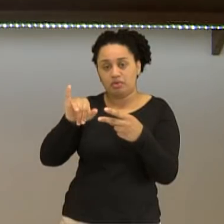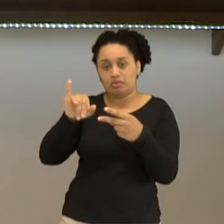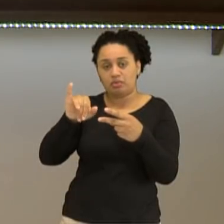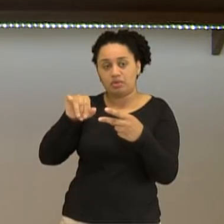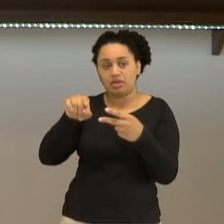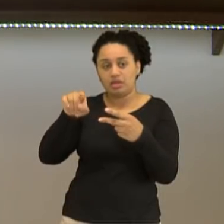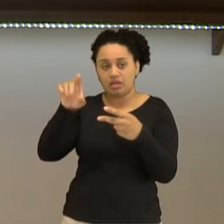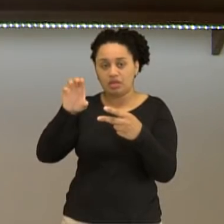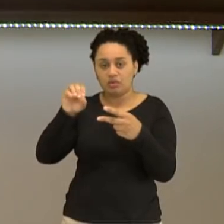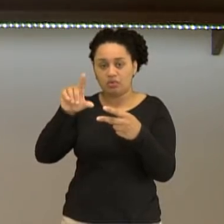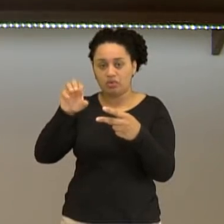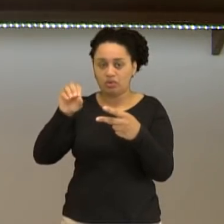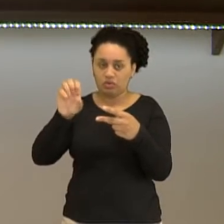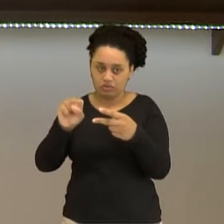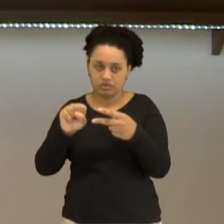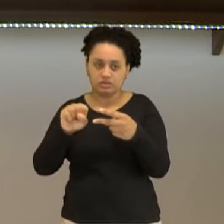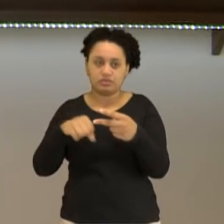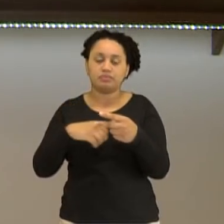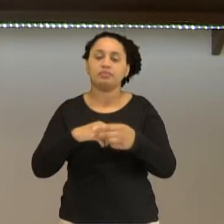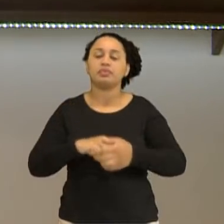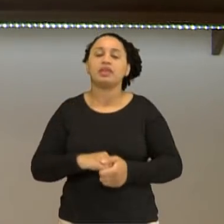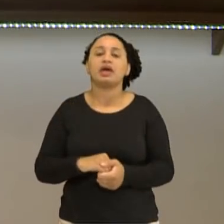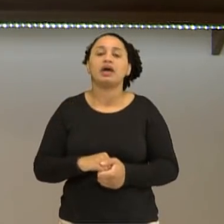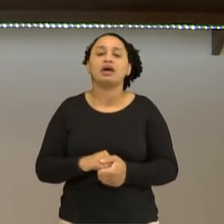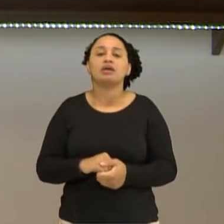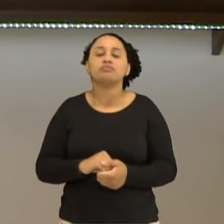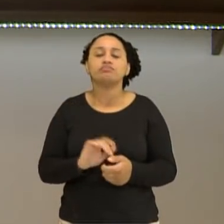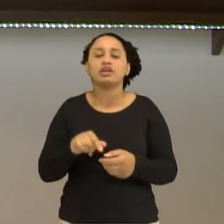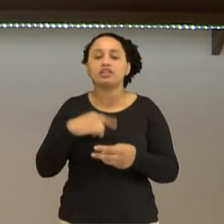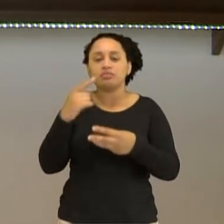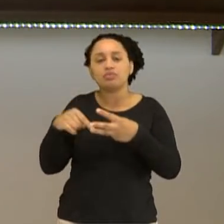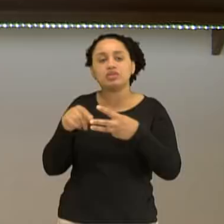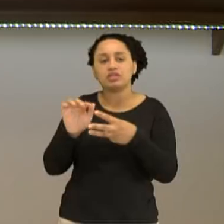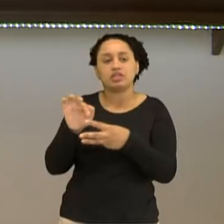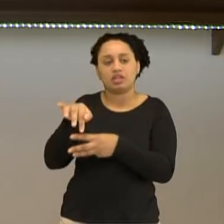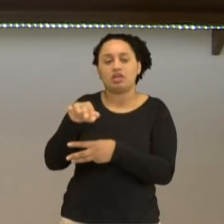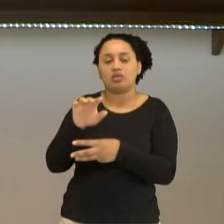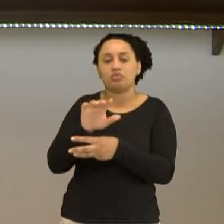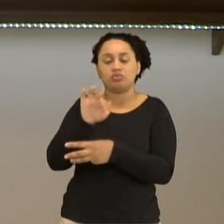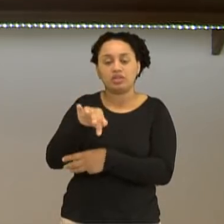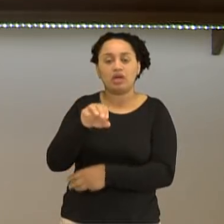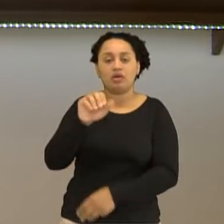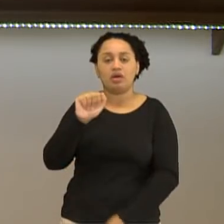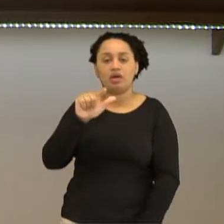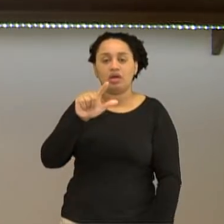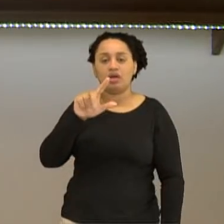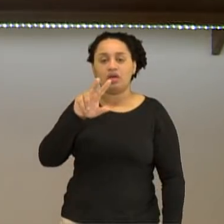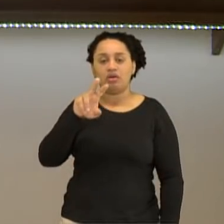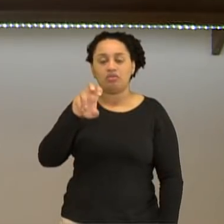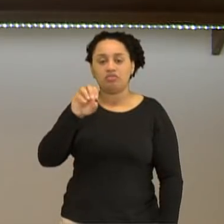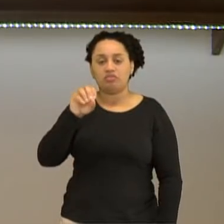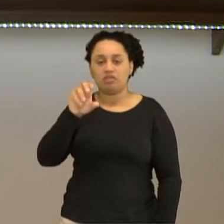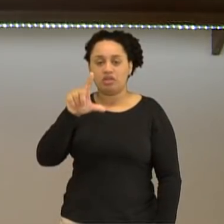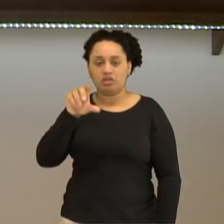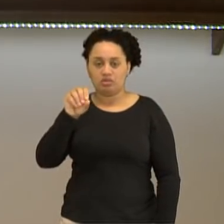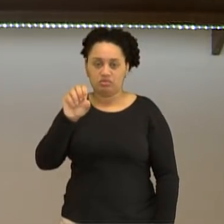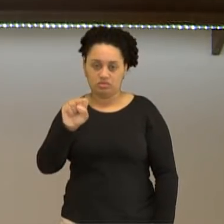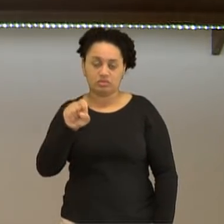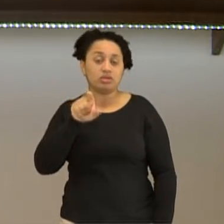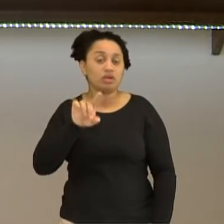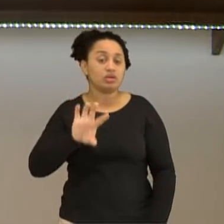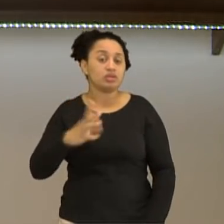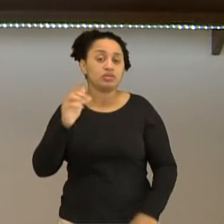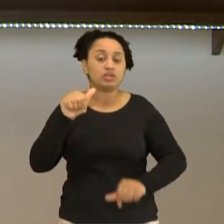alvéolos pulmonares, que é a parte final onde o oxigênio vai se encontrar. É ali que acontece a troca gasosa. É ali, nos alvéolos, que